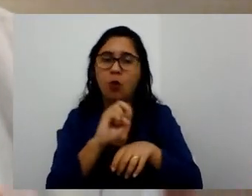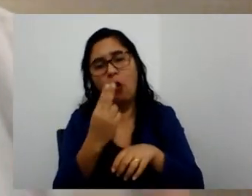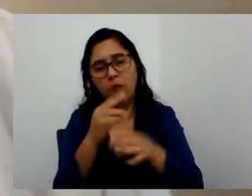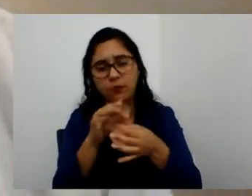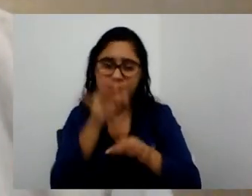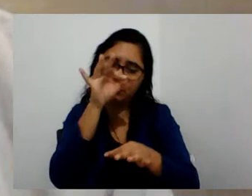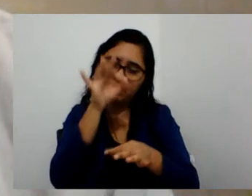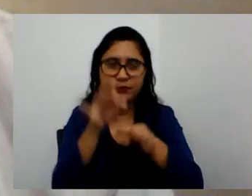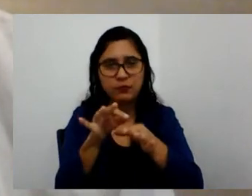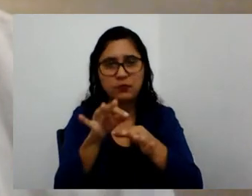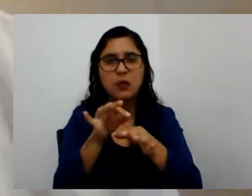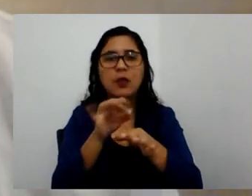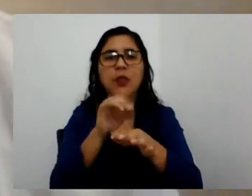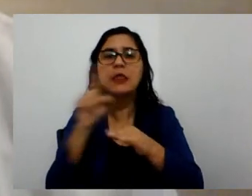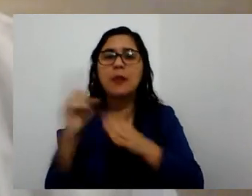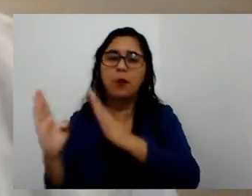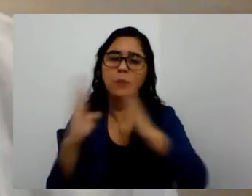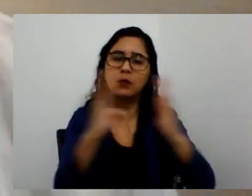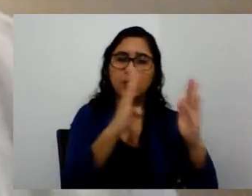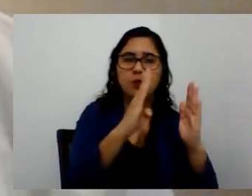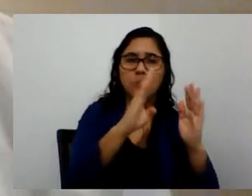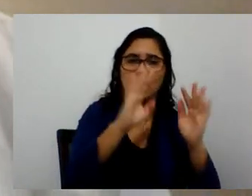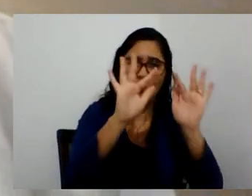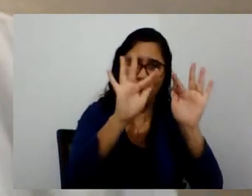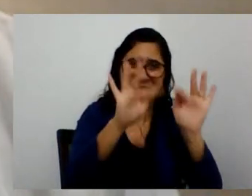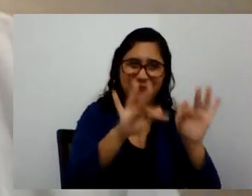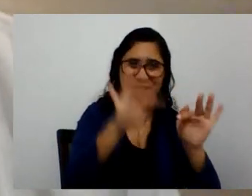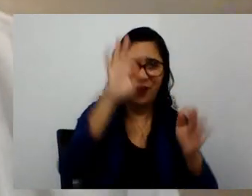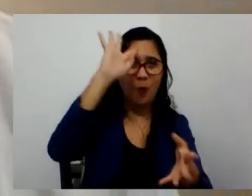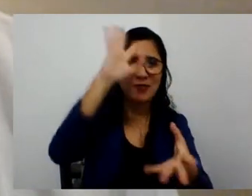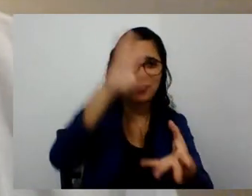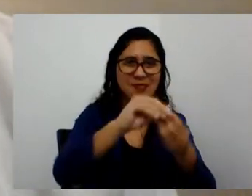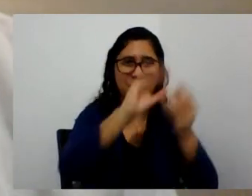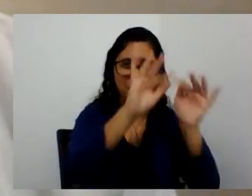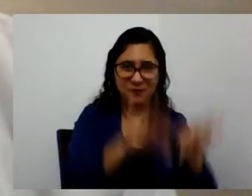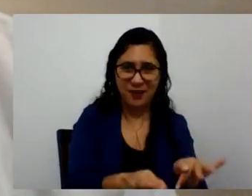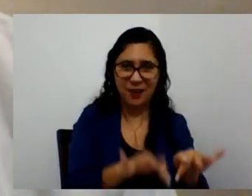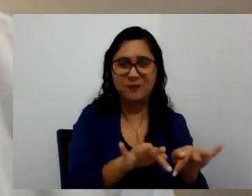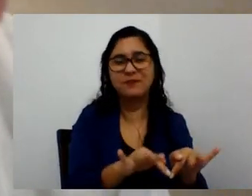na parte das considerações finais que os senhores terão